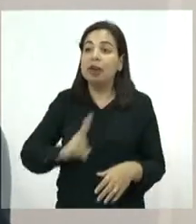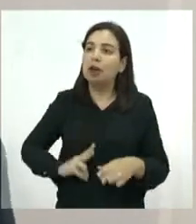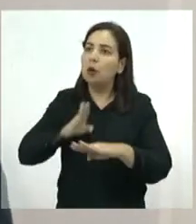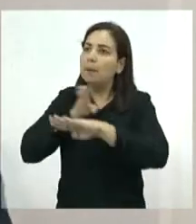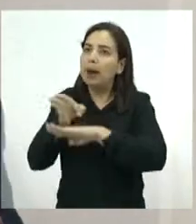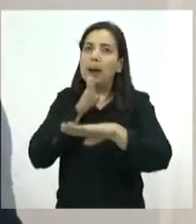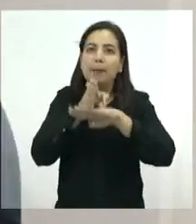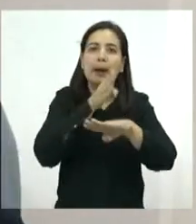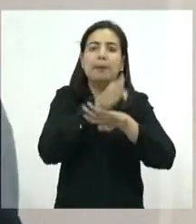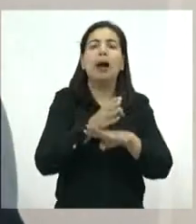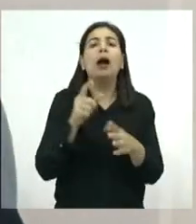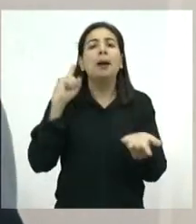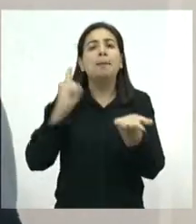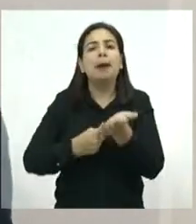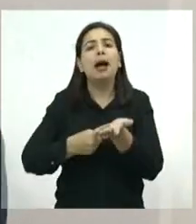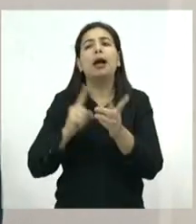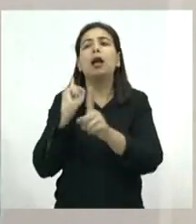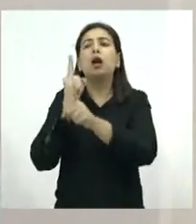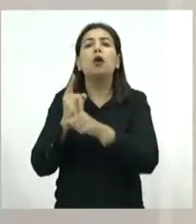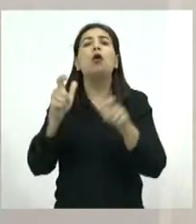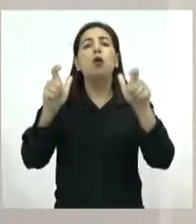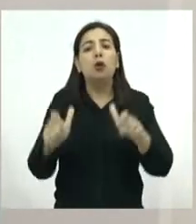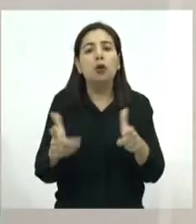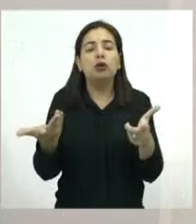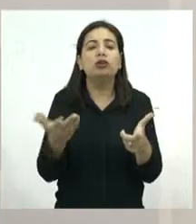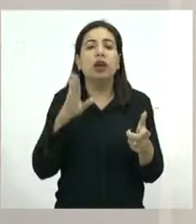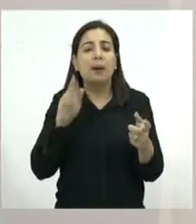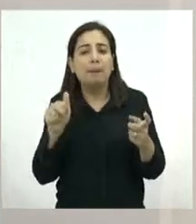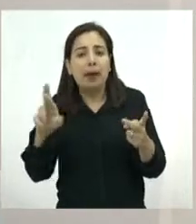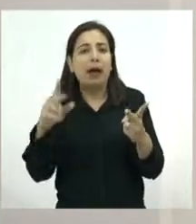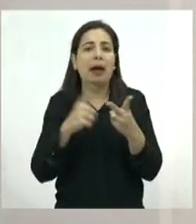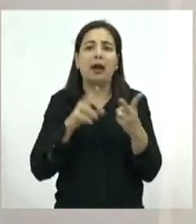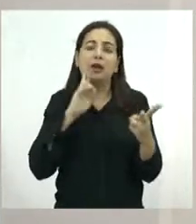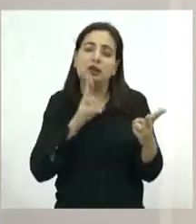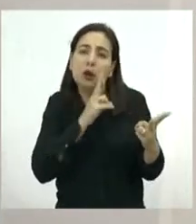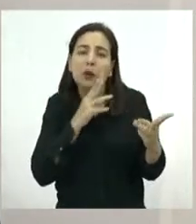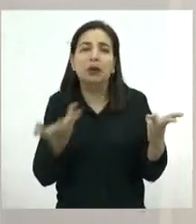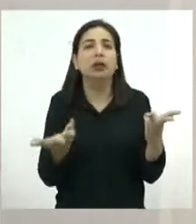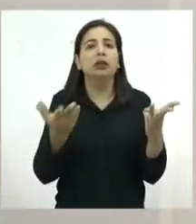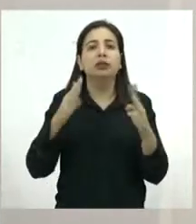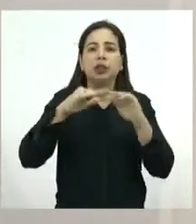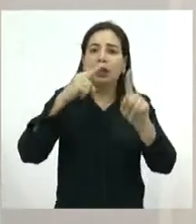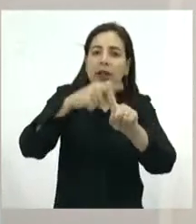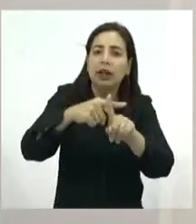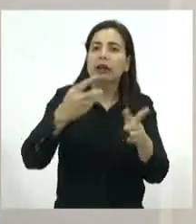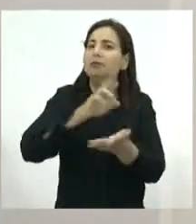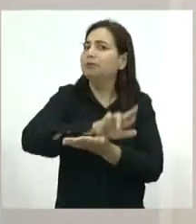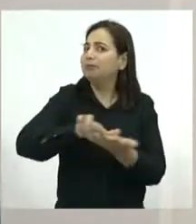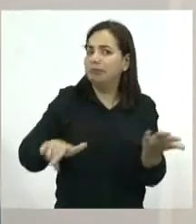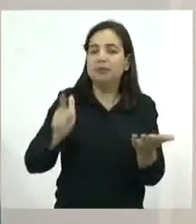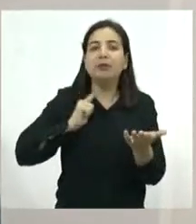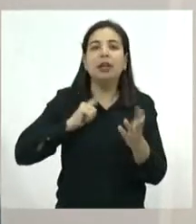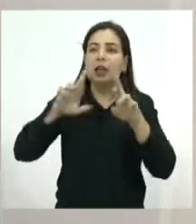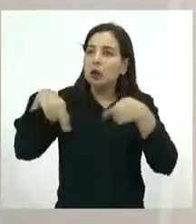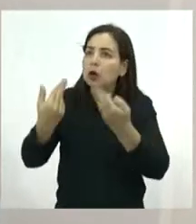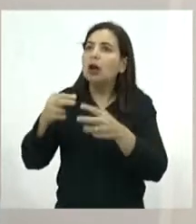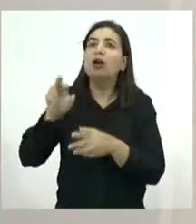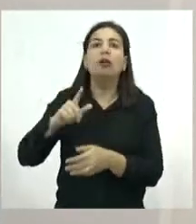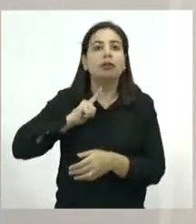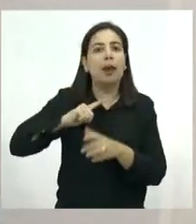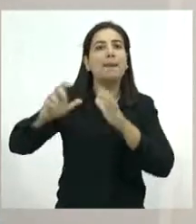associação, até num restaurante, para a gente ouvir as pessoas. E aí fizemos várias reuniões em vários bairros